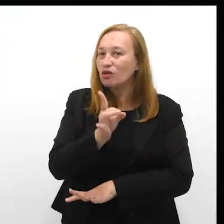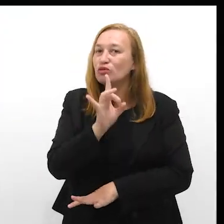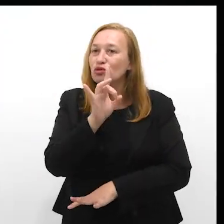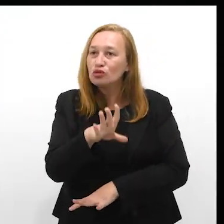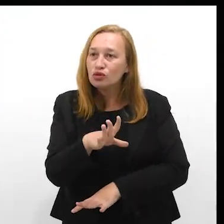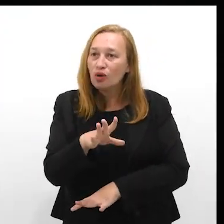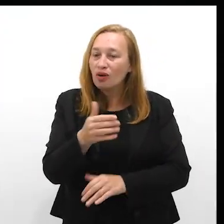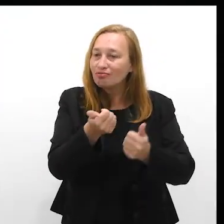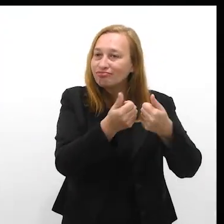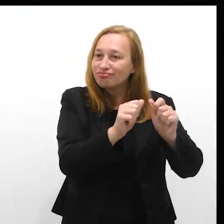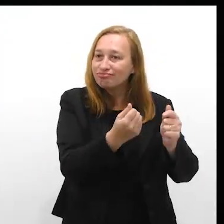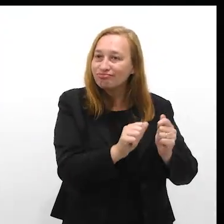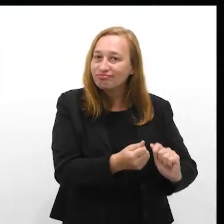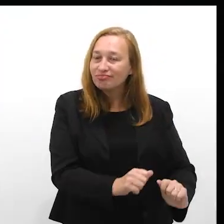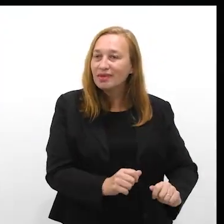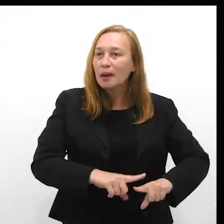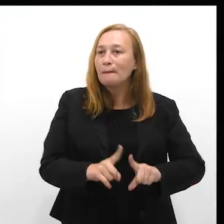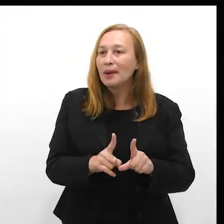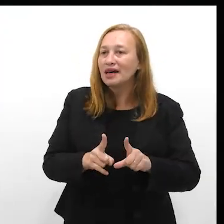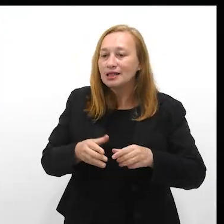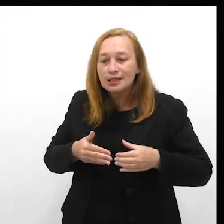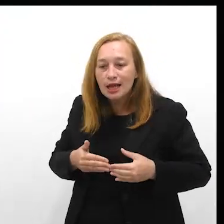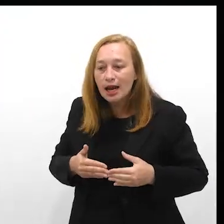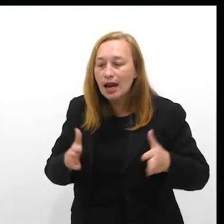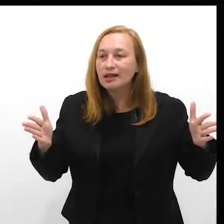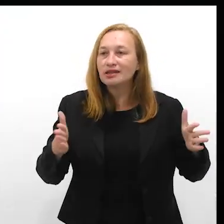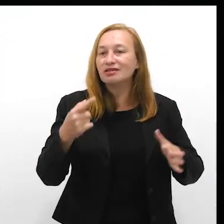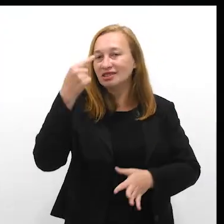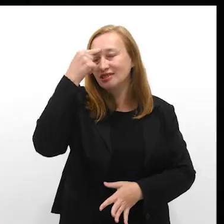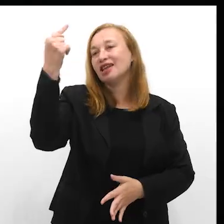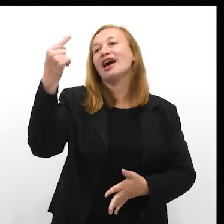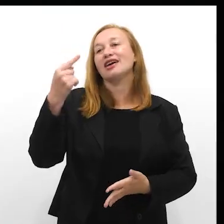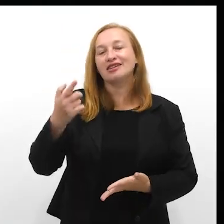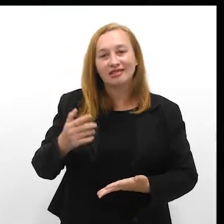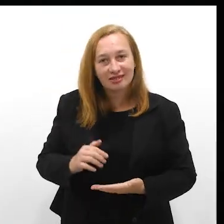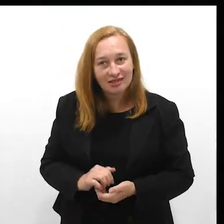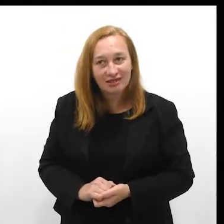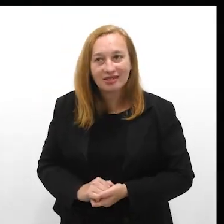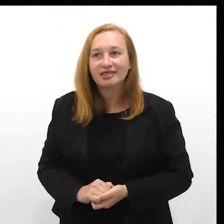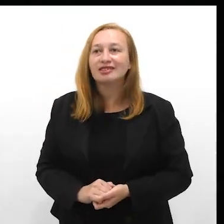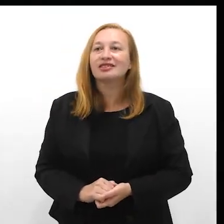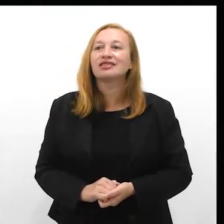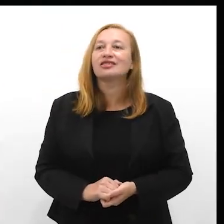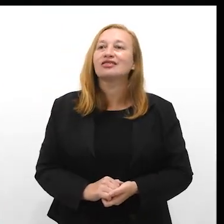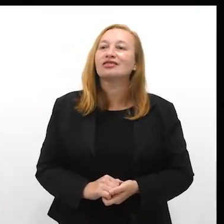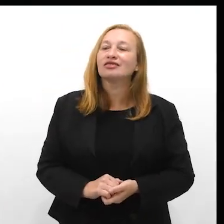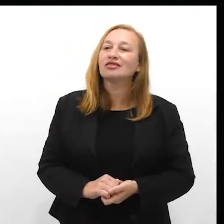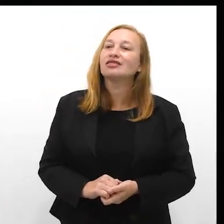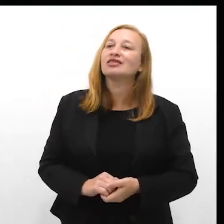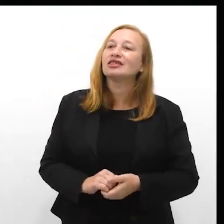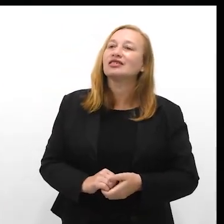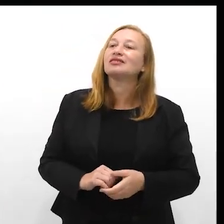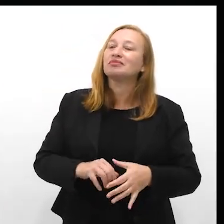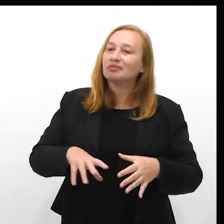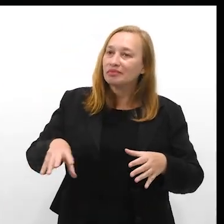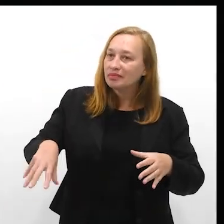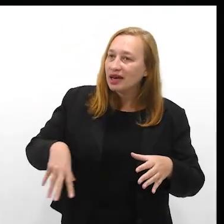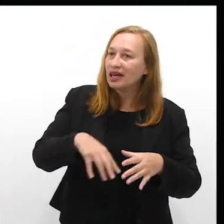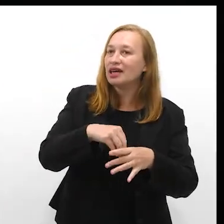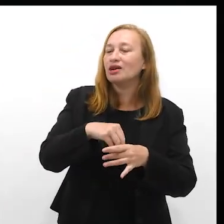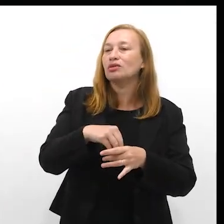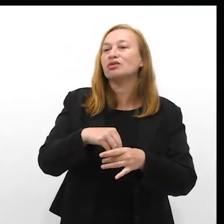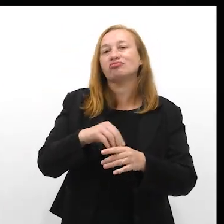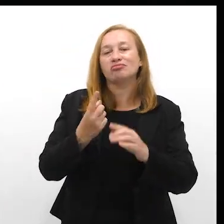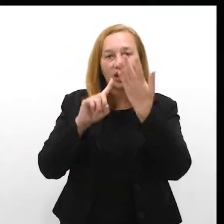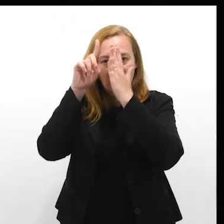ideias, não só com a escultura, entendeu? Mas abrindo esse campo para as ideias, né? Para formar também